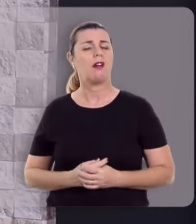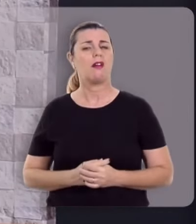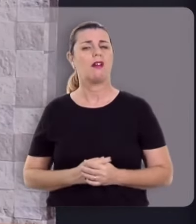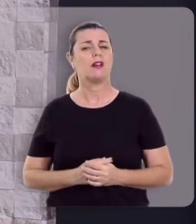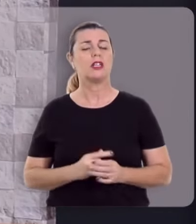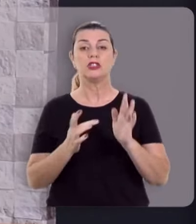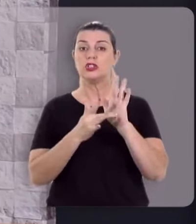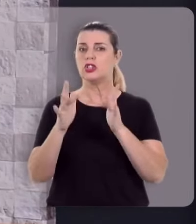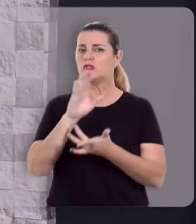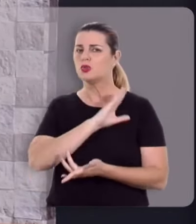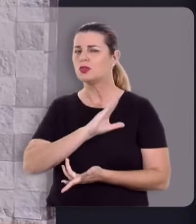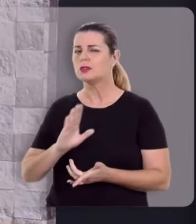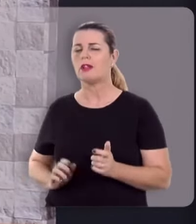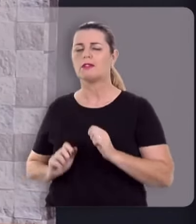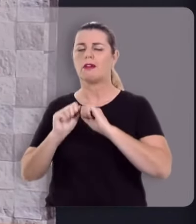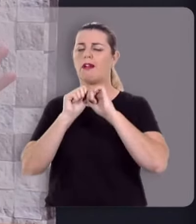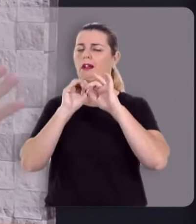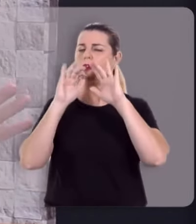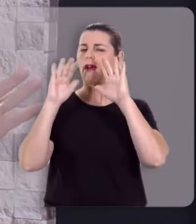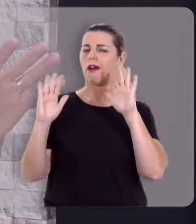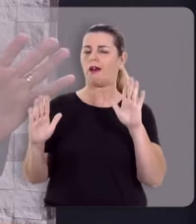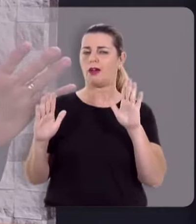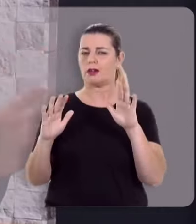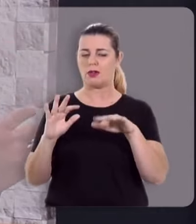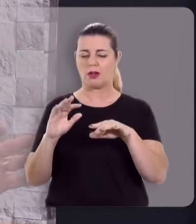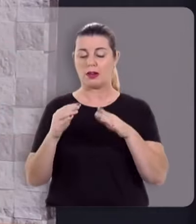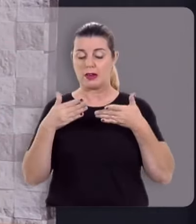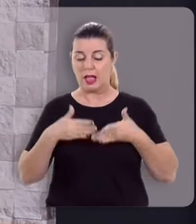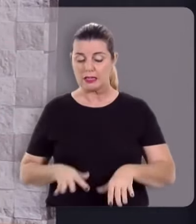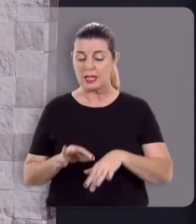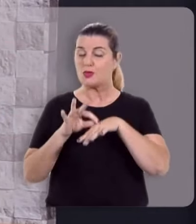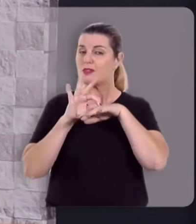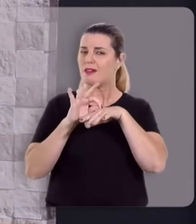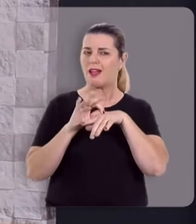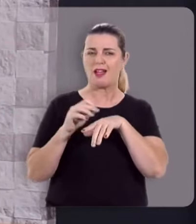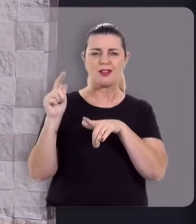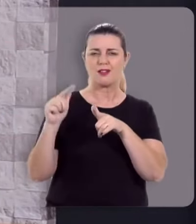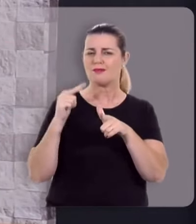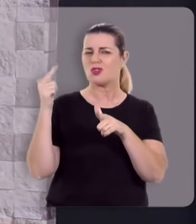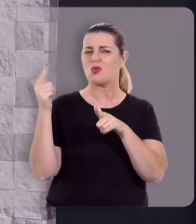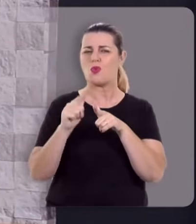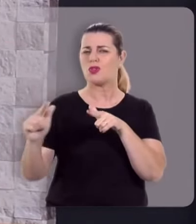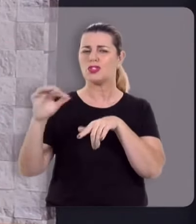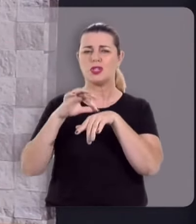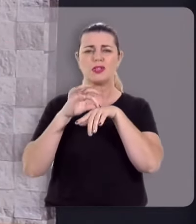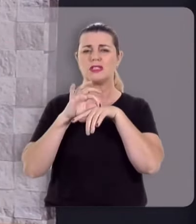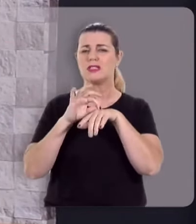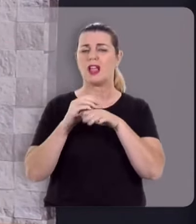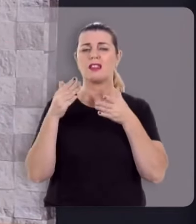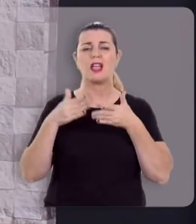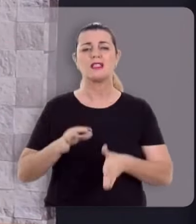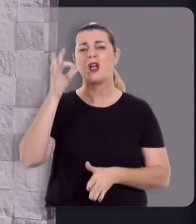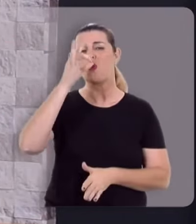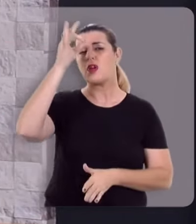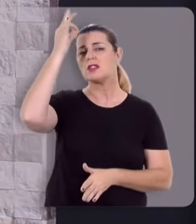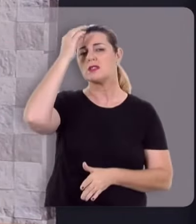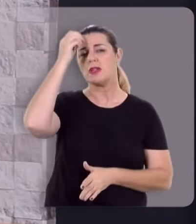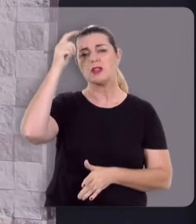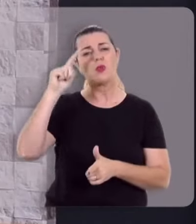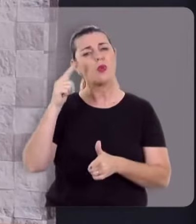Jesus Cristo foi claro que é nascido da carne é carne, o que é nascido do Espírito é Espírito. Importa